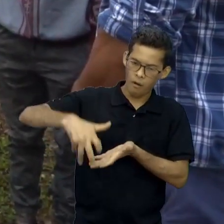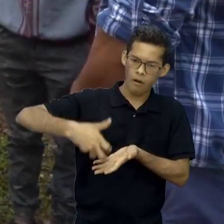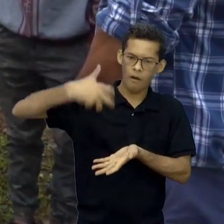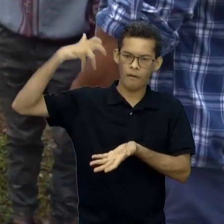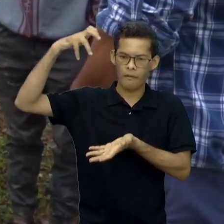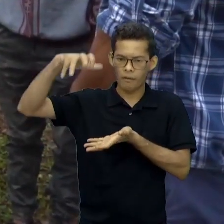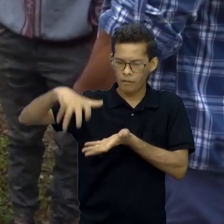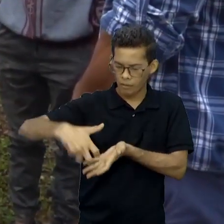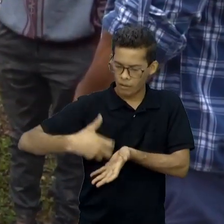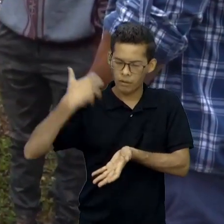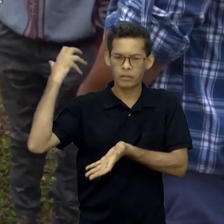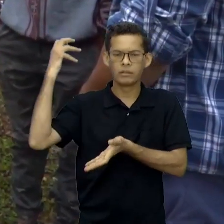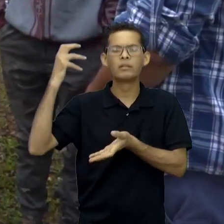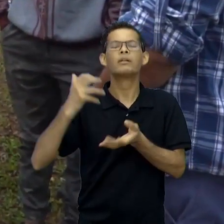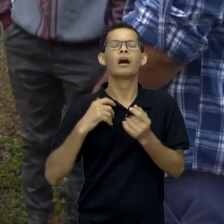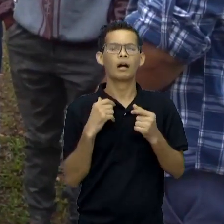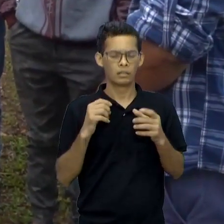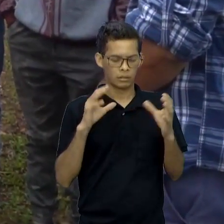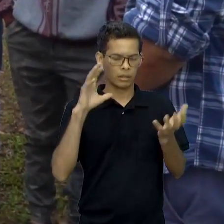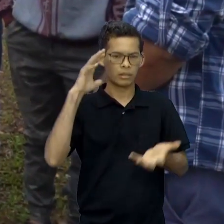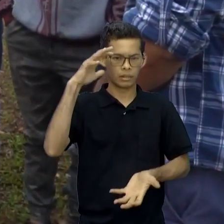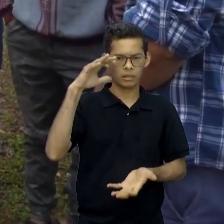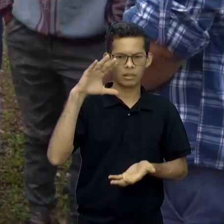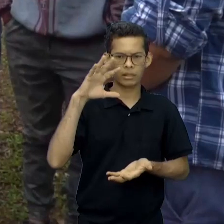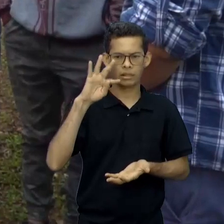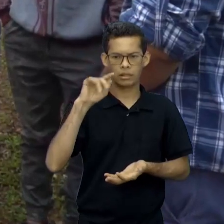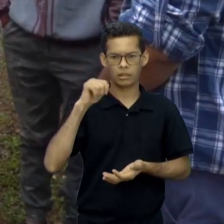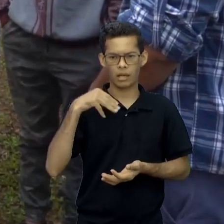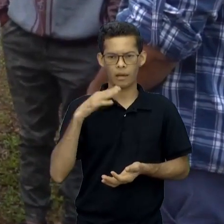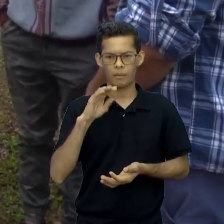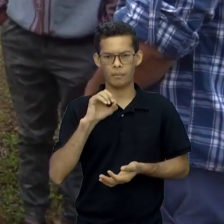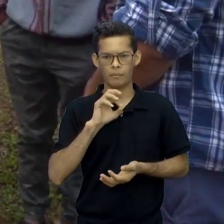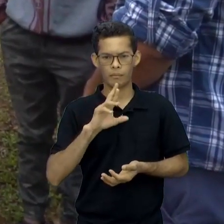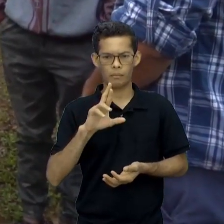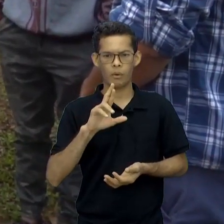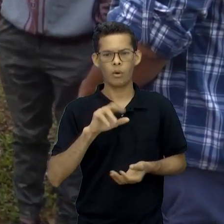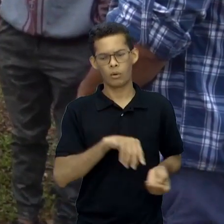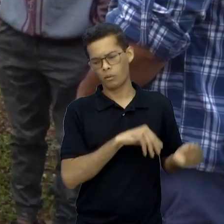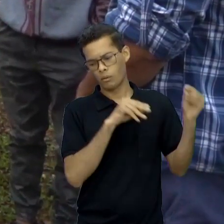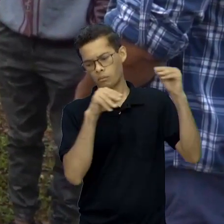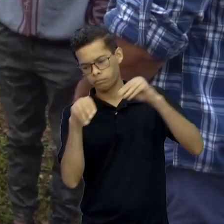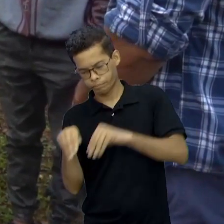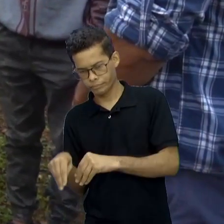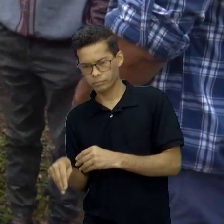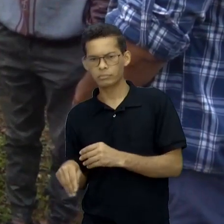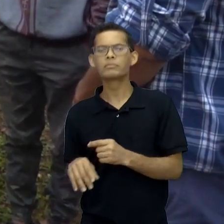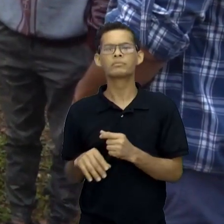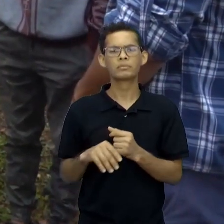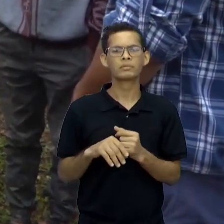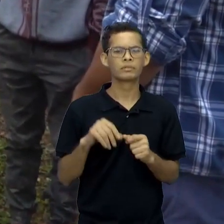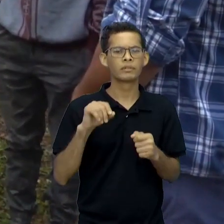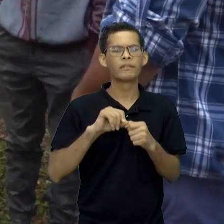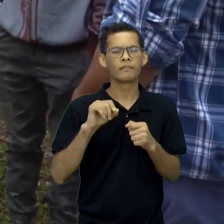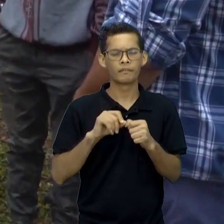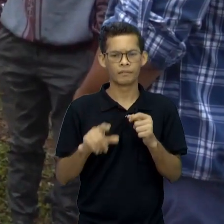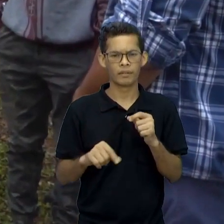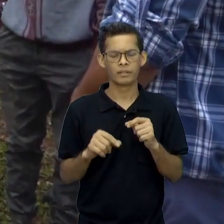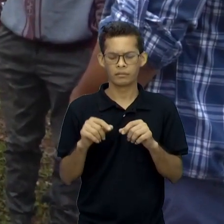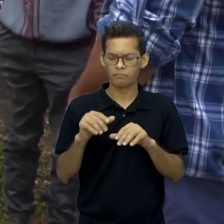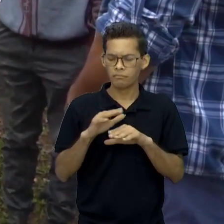o alvo, colocou o alvo, aqui é o topo do alvo, colocamos um equipamento,